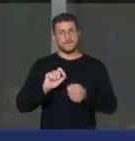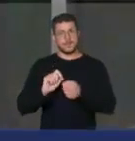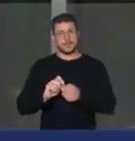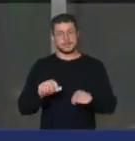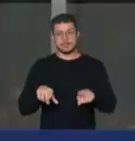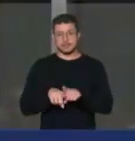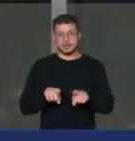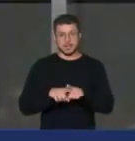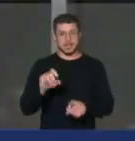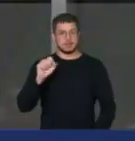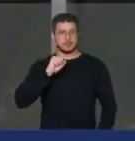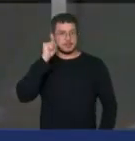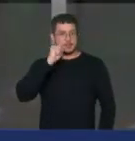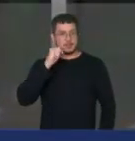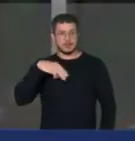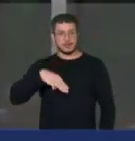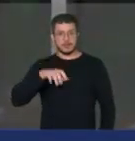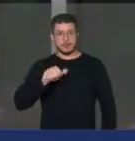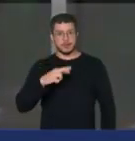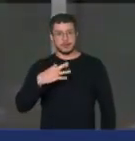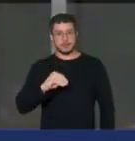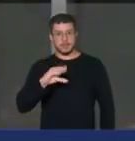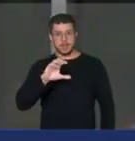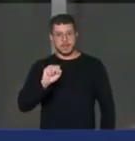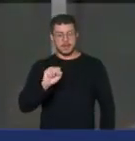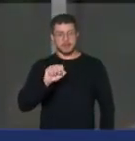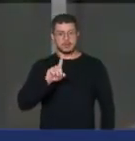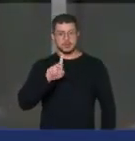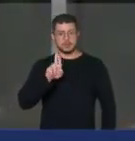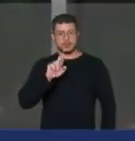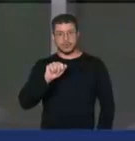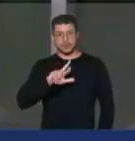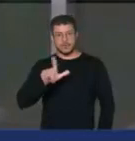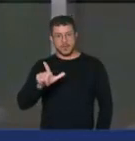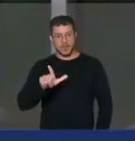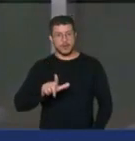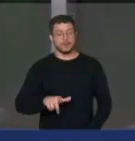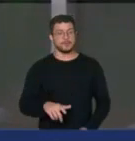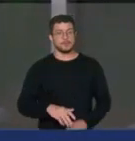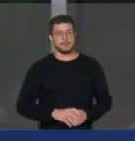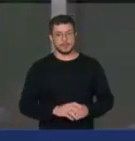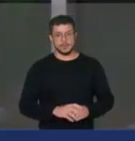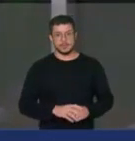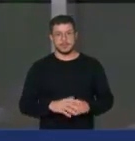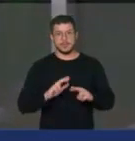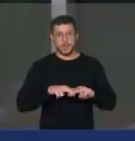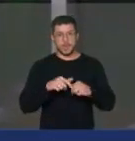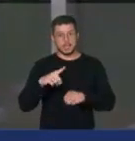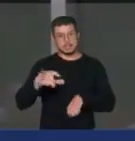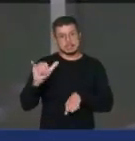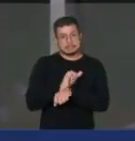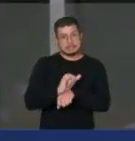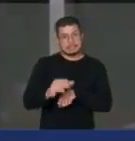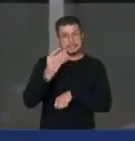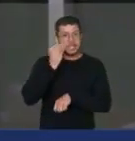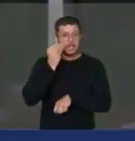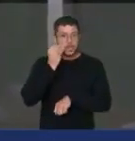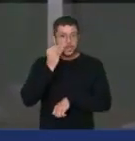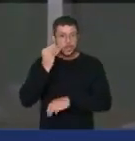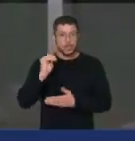bolsonaro para derrubar o governo que foi legitimamente eleito pelo povo brasileiro Essa é a